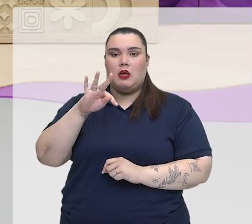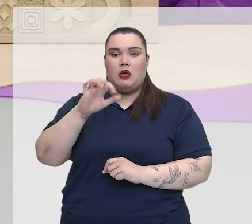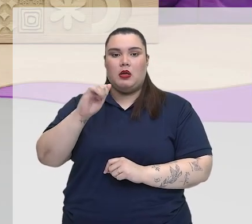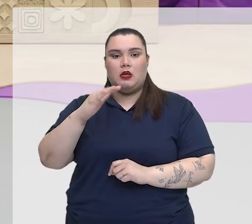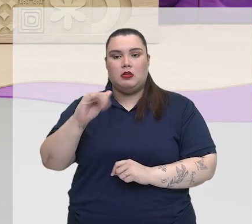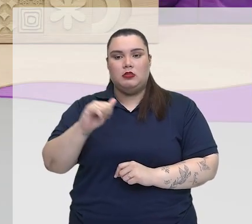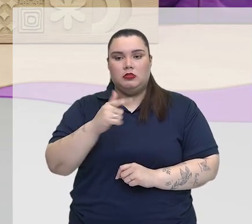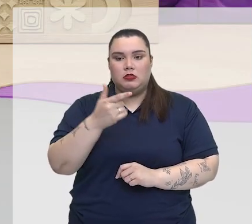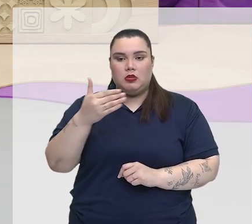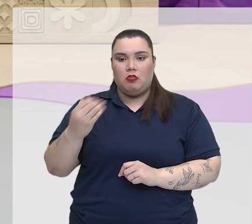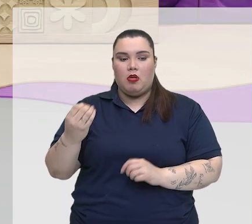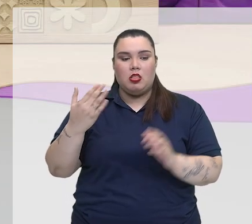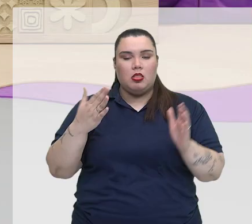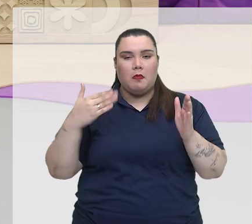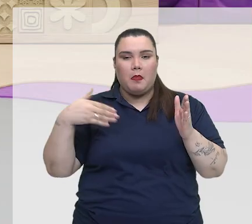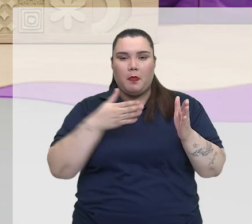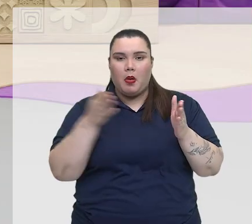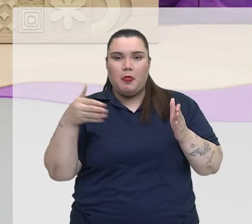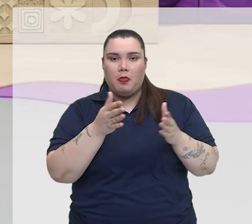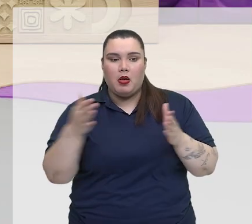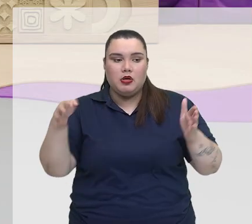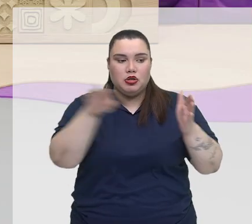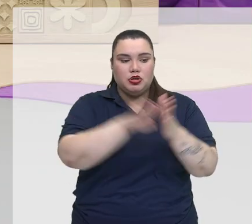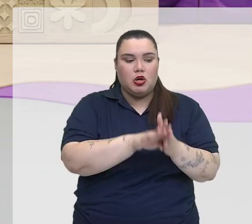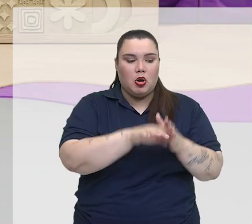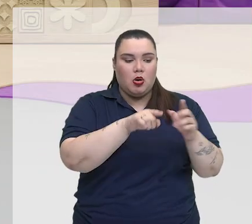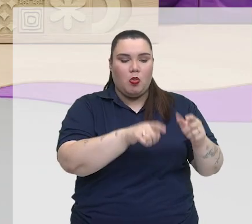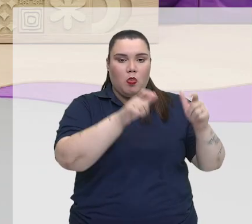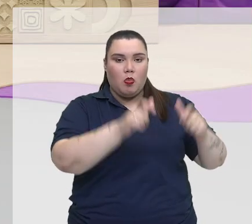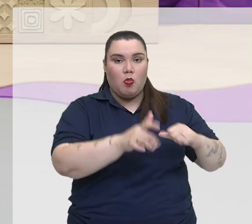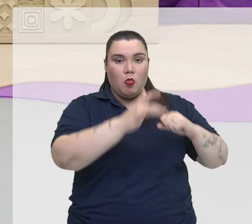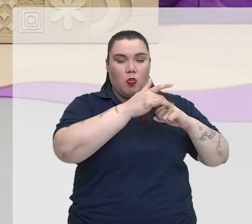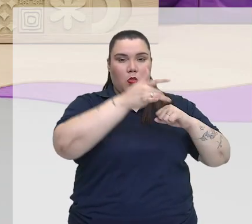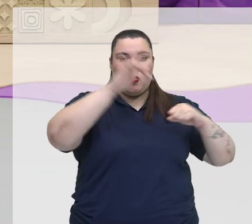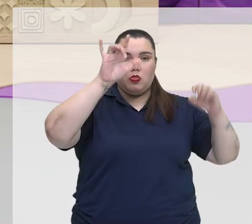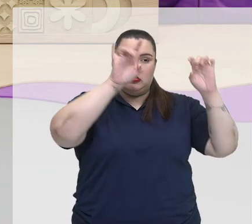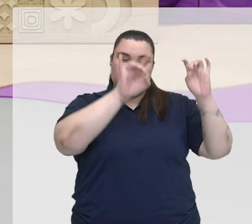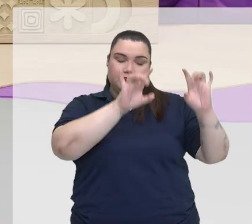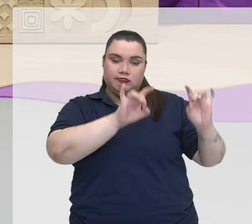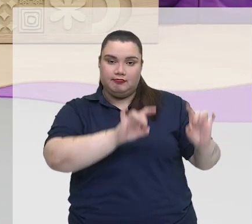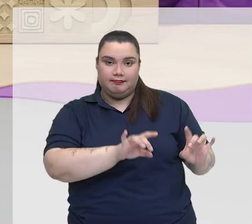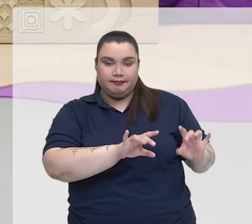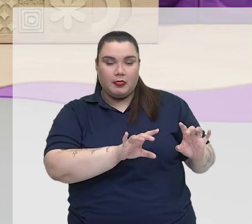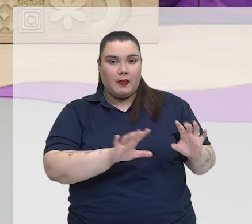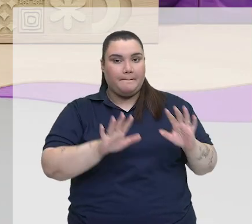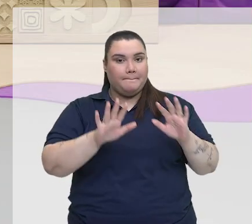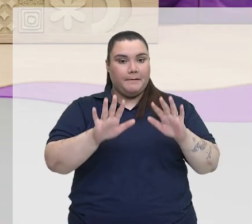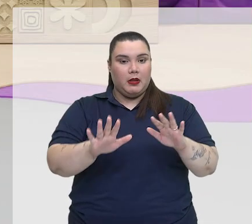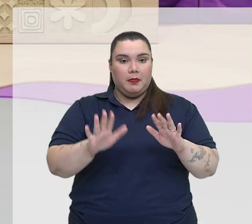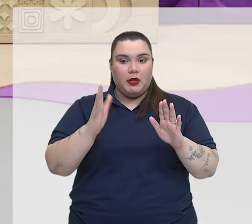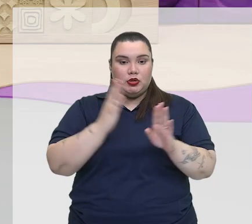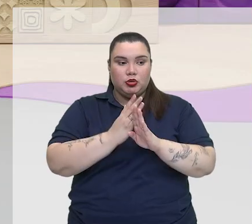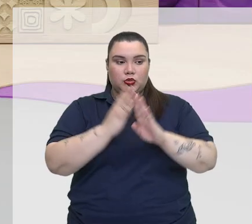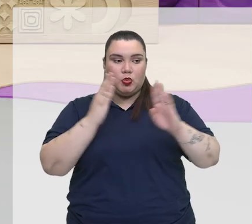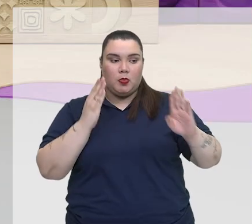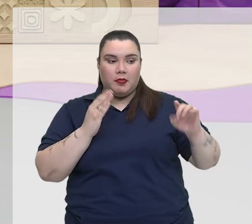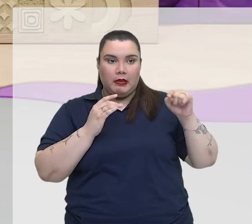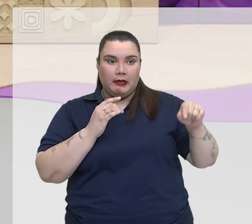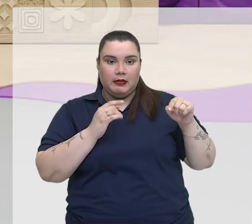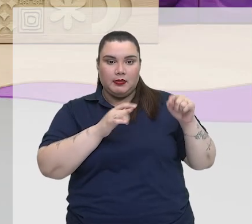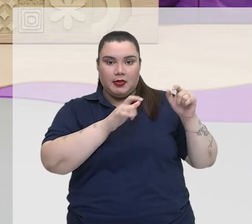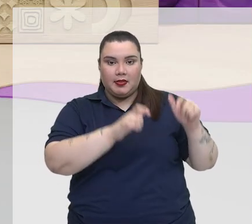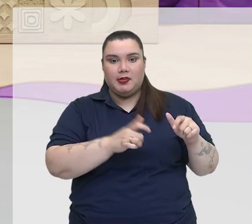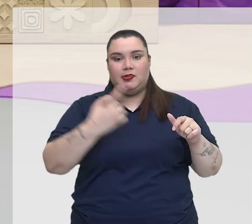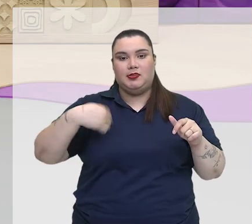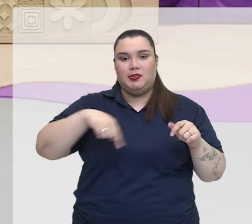um determinado tesouro. É claro que, para nós chegarmos até esse determinado tesouro,